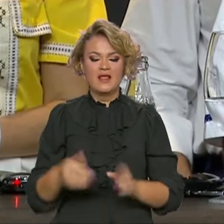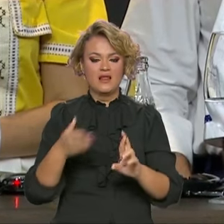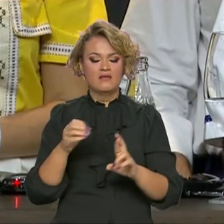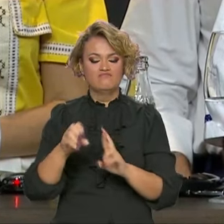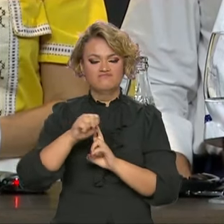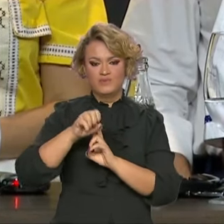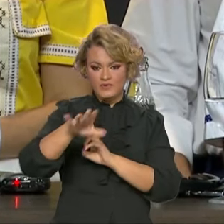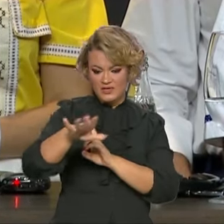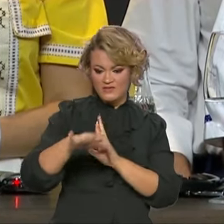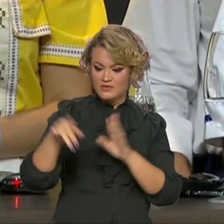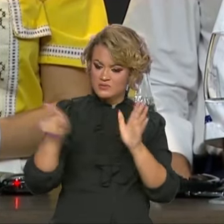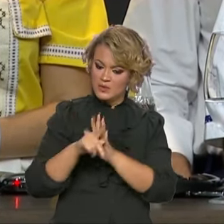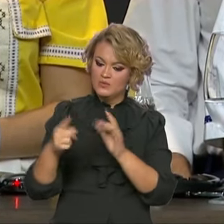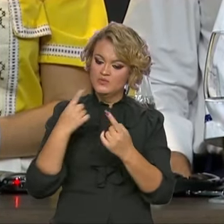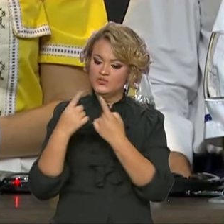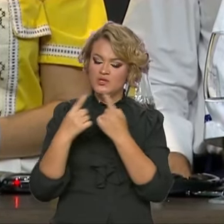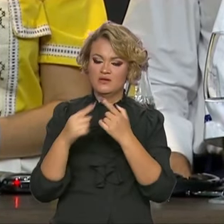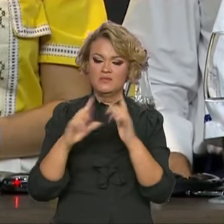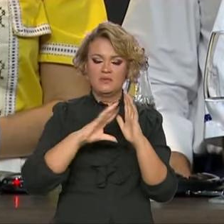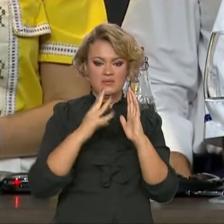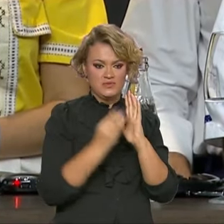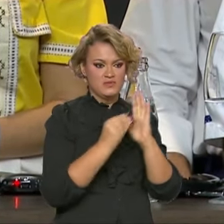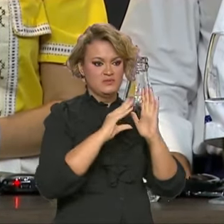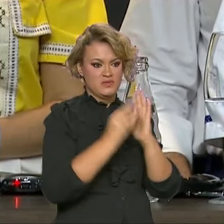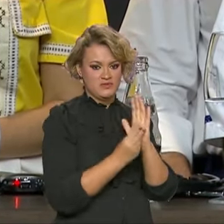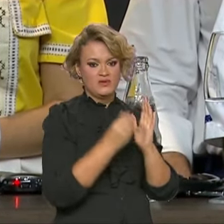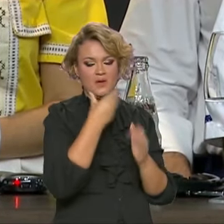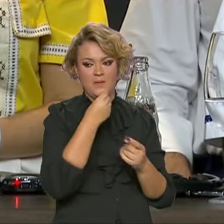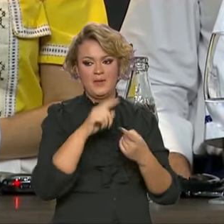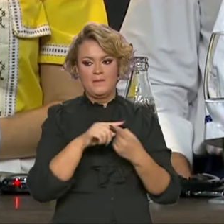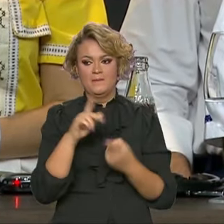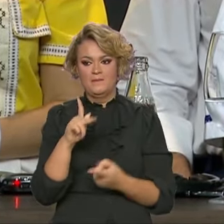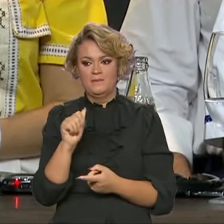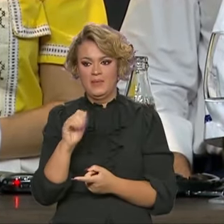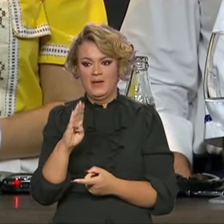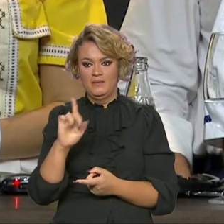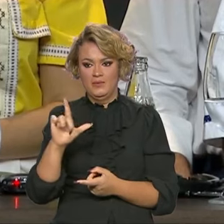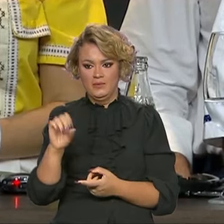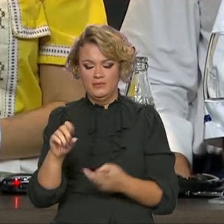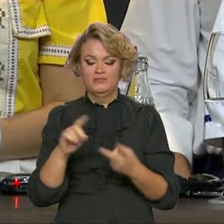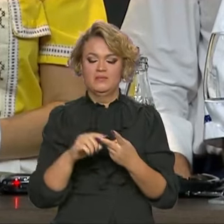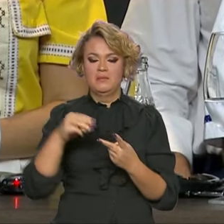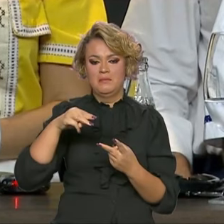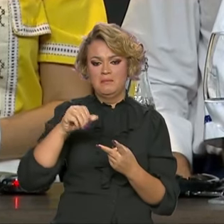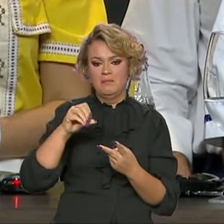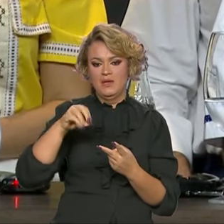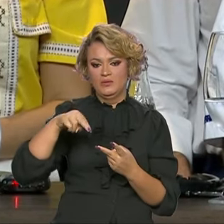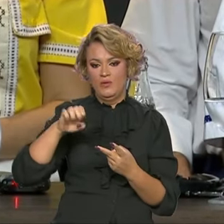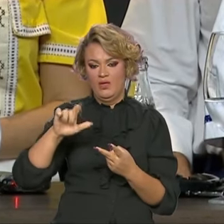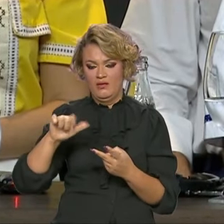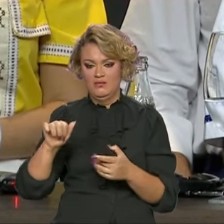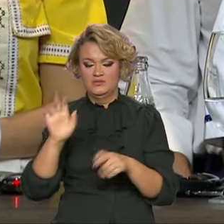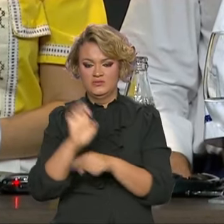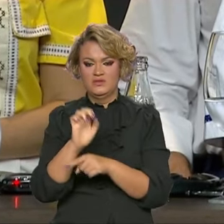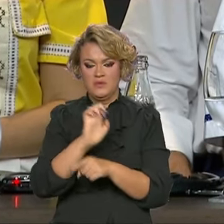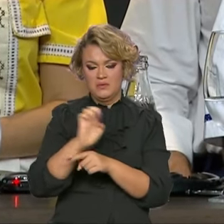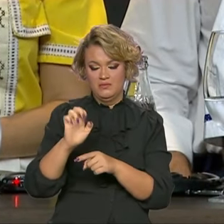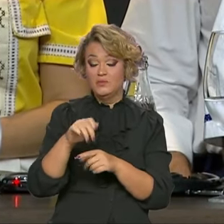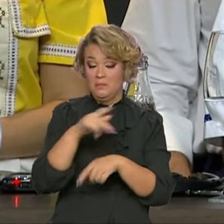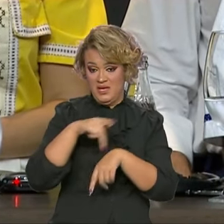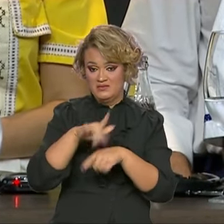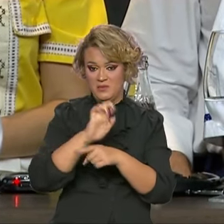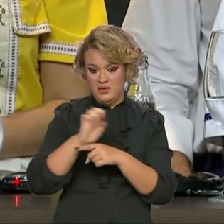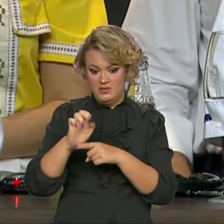porta-vozes dos diálogos amazônicos, Pablo Solon, da Bolívia, Manuela Salomé Merino, do Equador, Slim